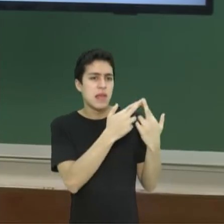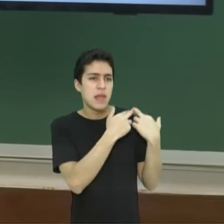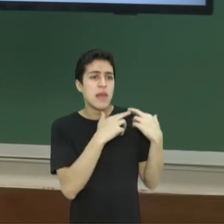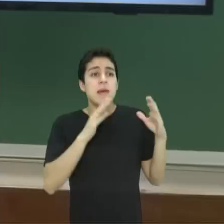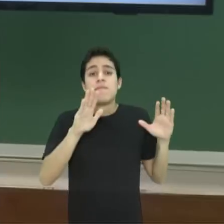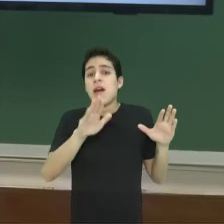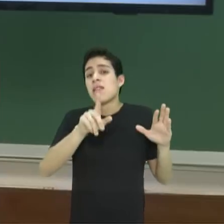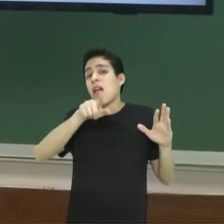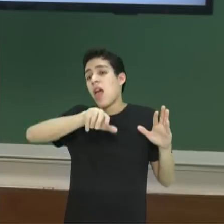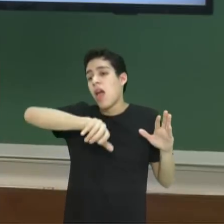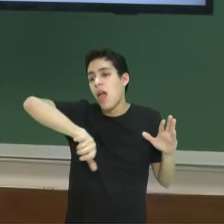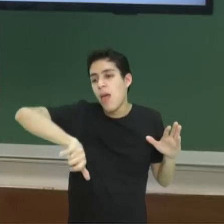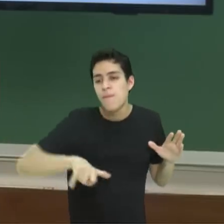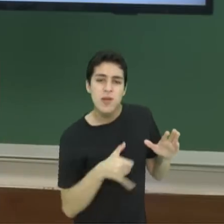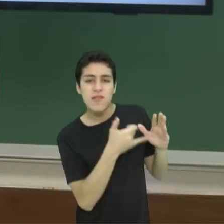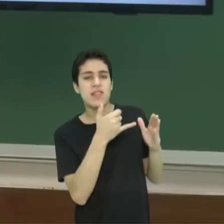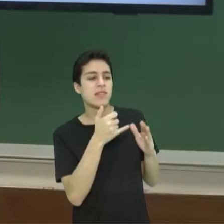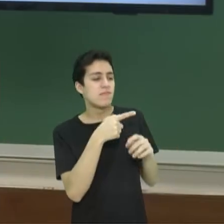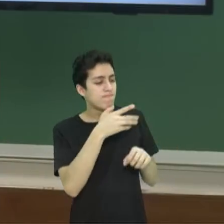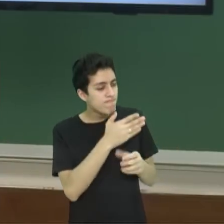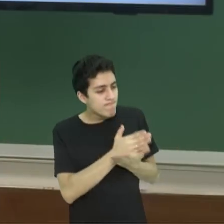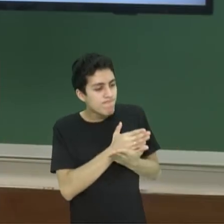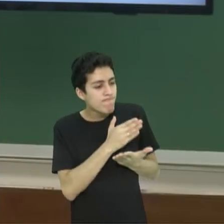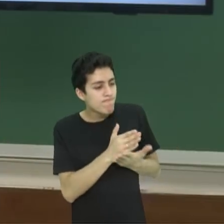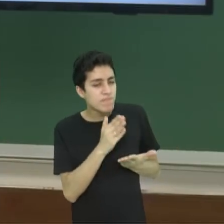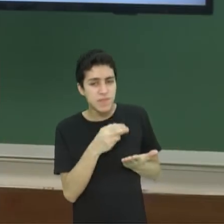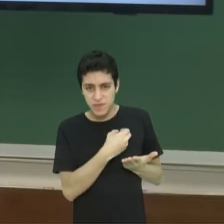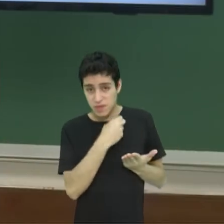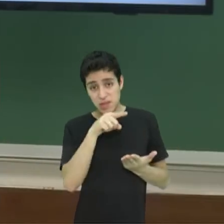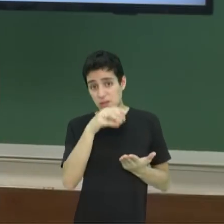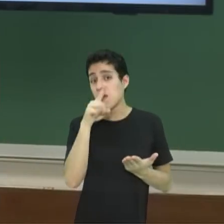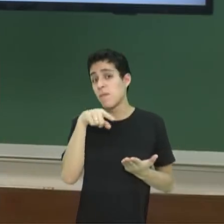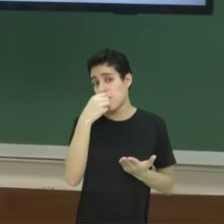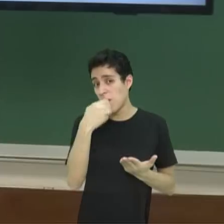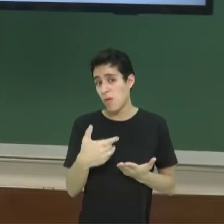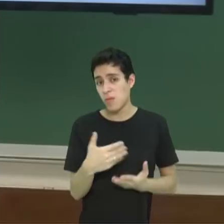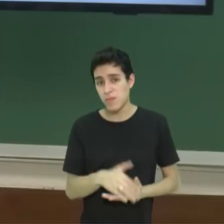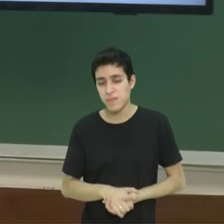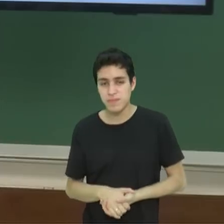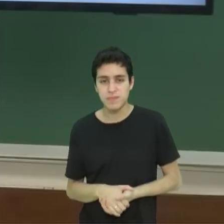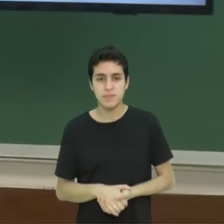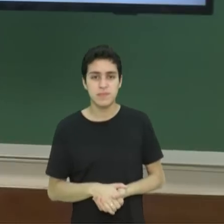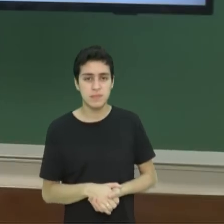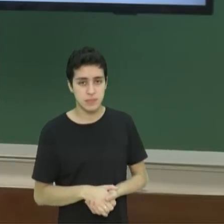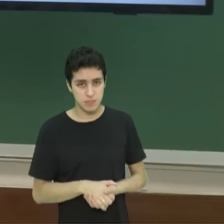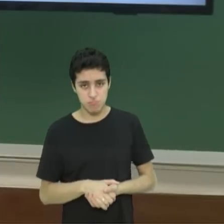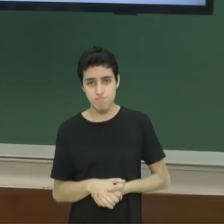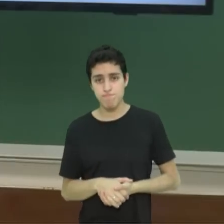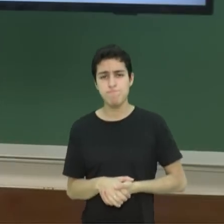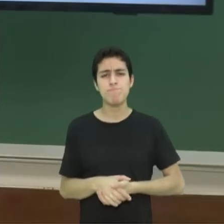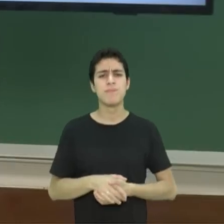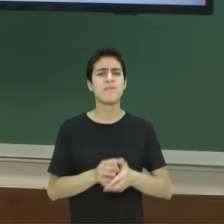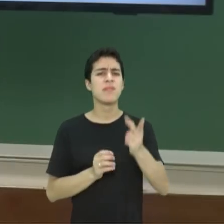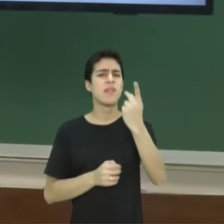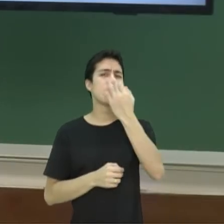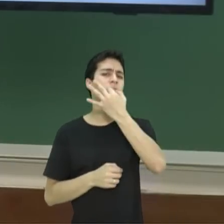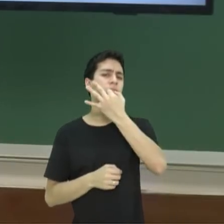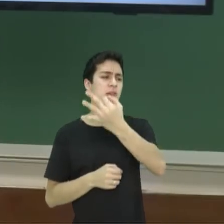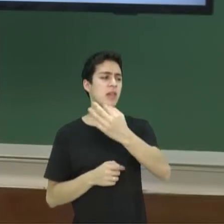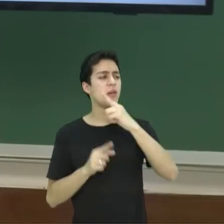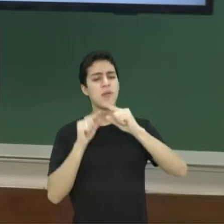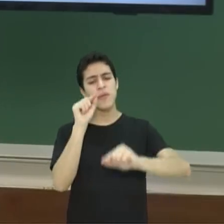mas aproveitando cada minuto da sua vida, isso é muito bom. Na sua opinião, o que é